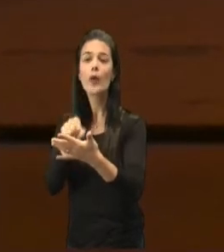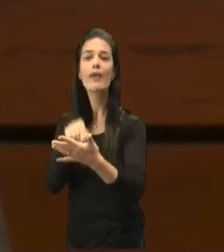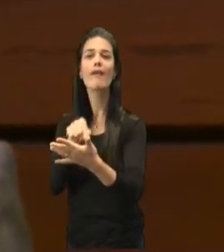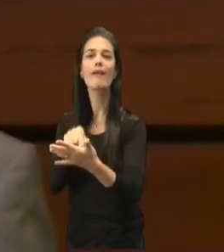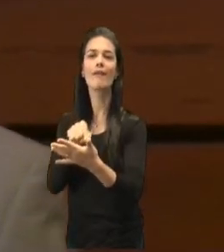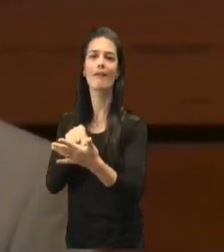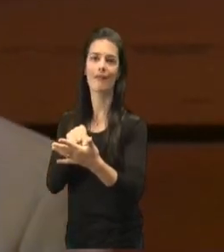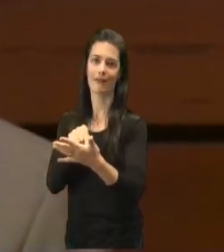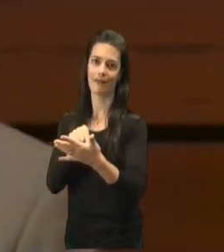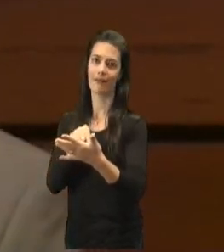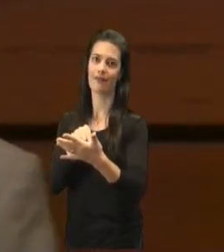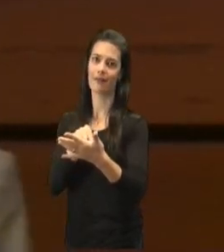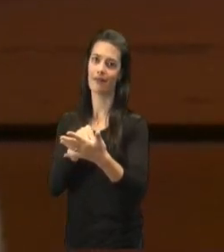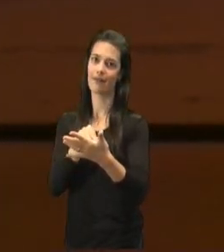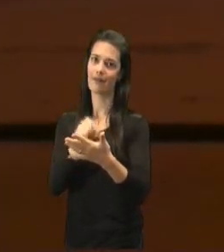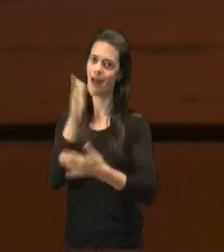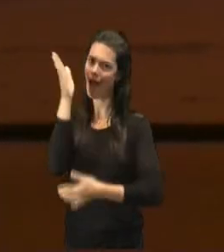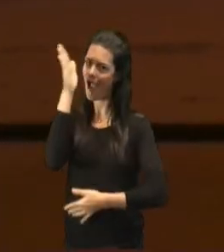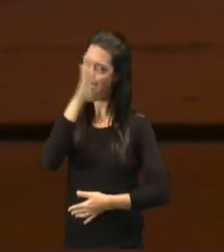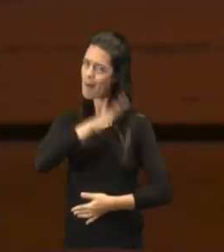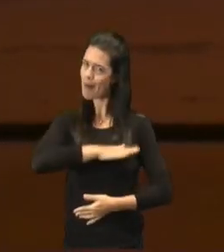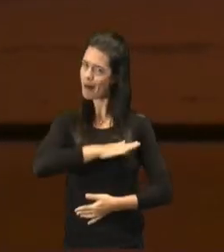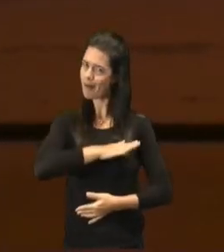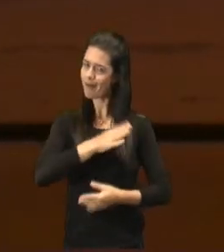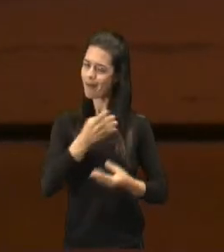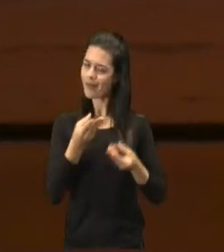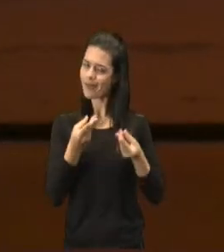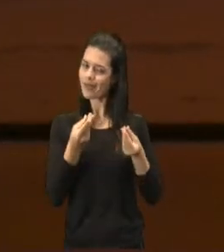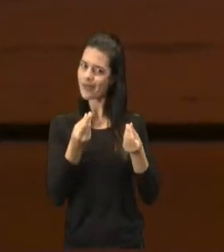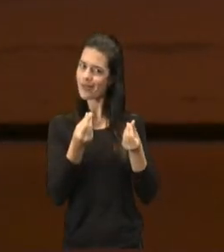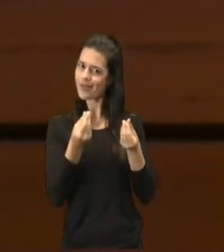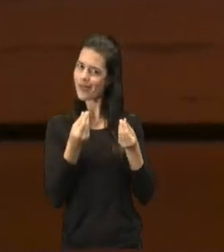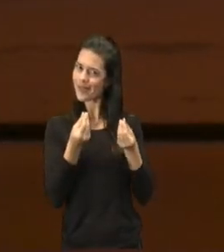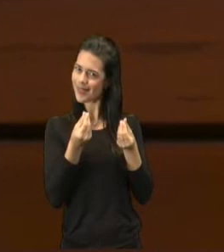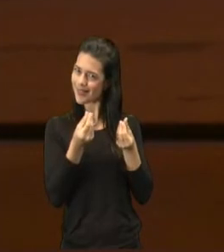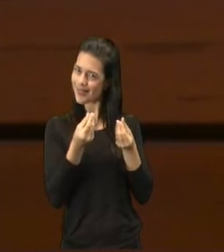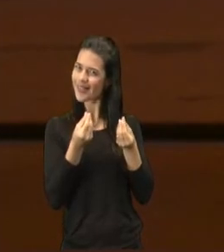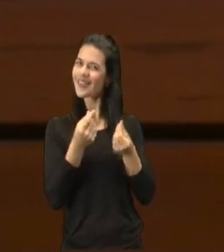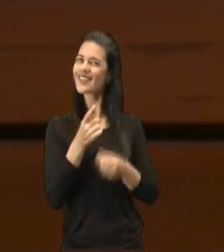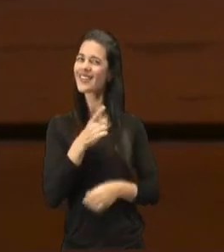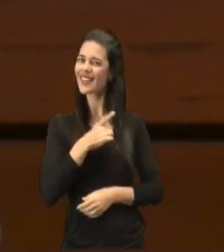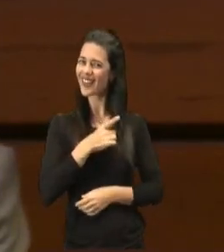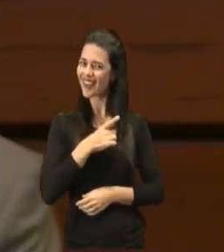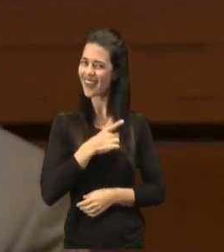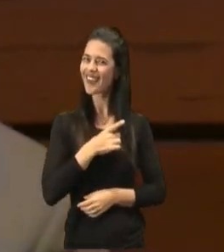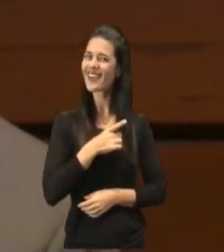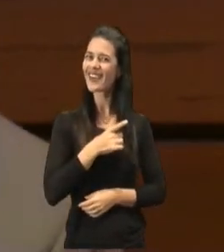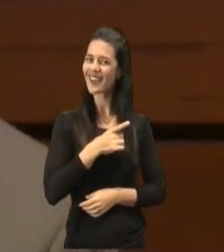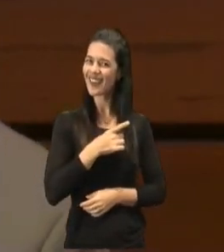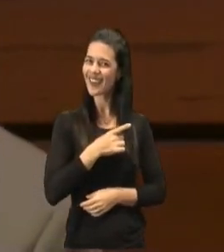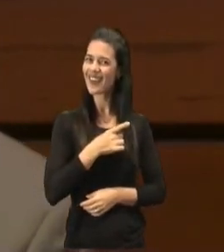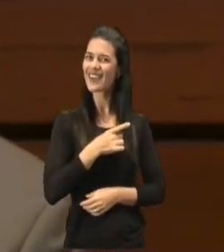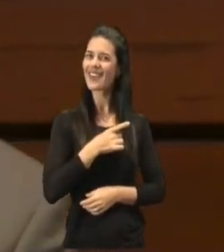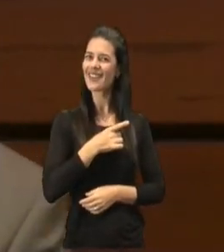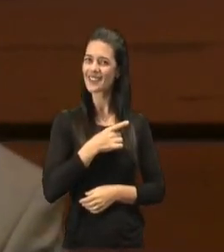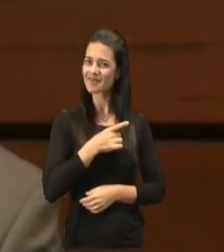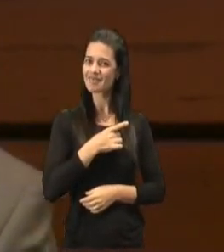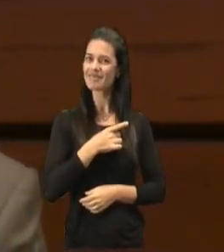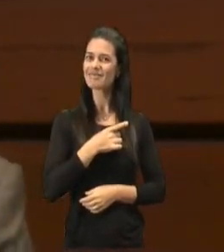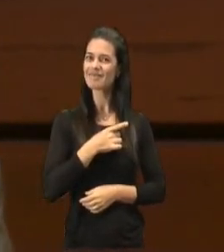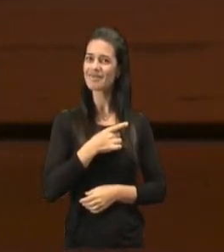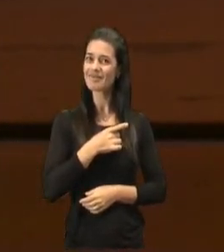nós sabemos que a maldade pode entrar de uma maneira muito sorrateira, de uma maneira muito sutil, em